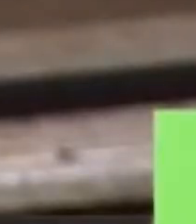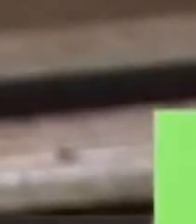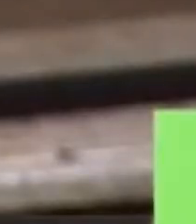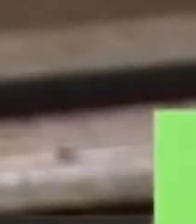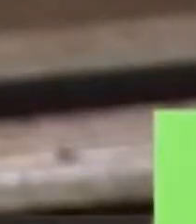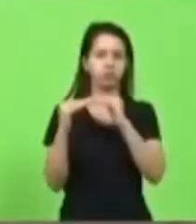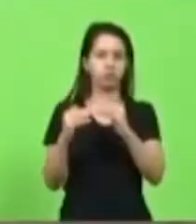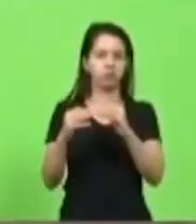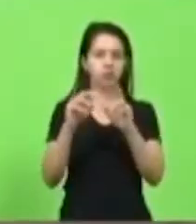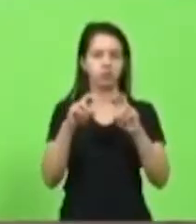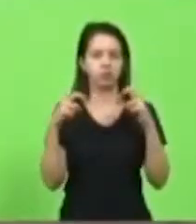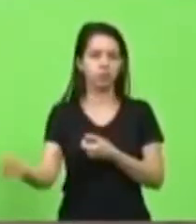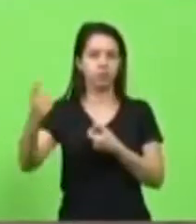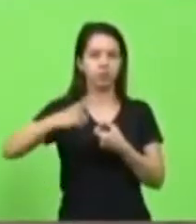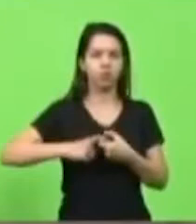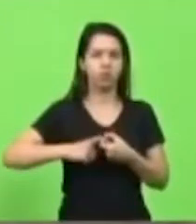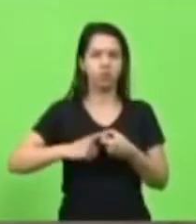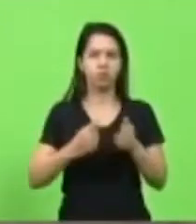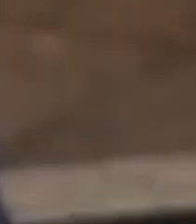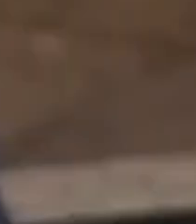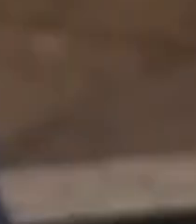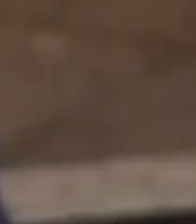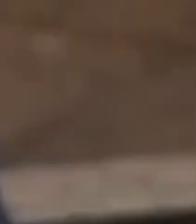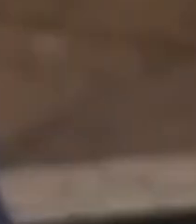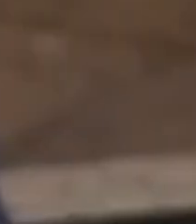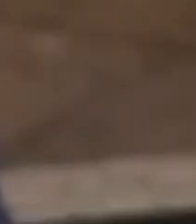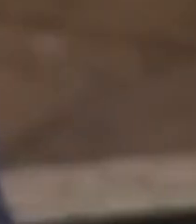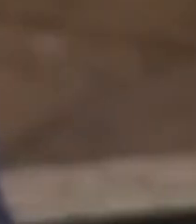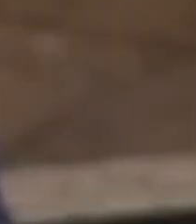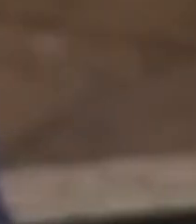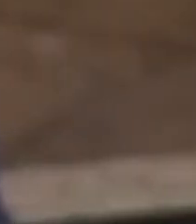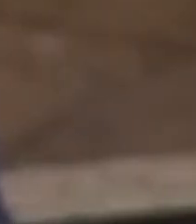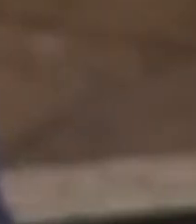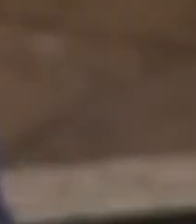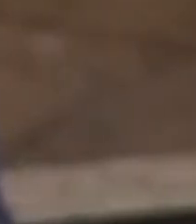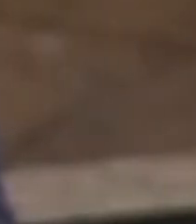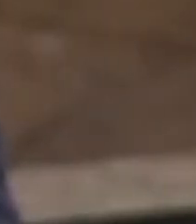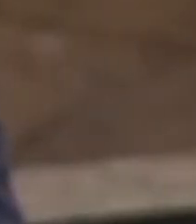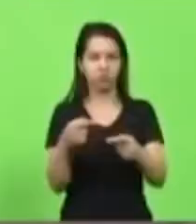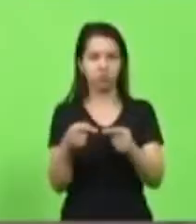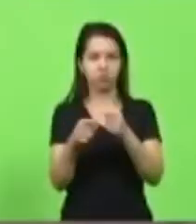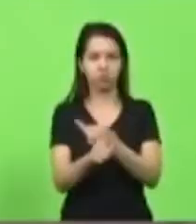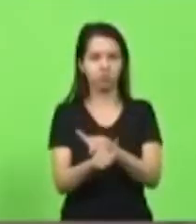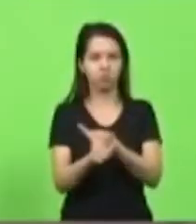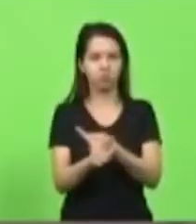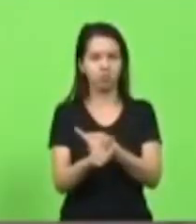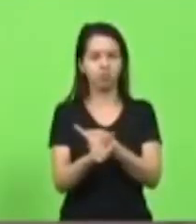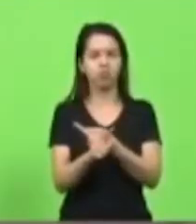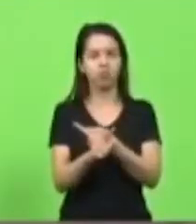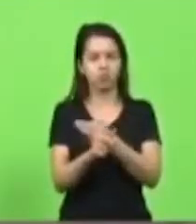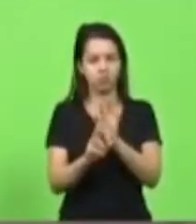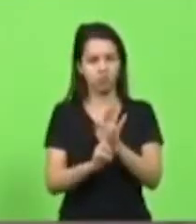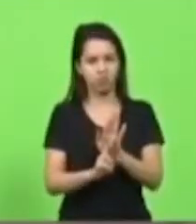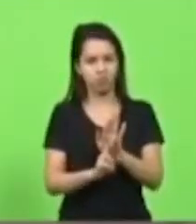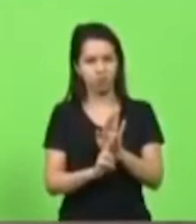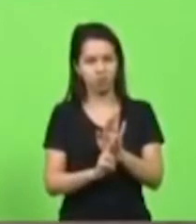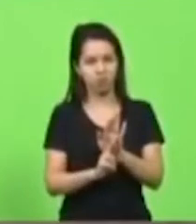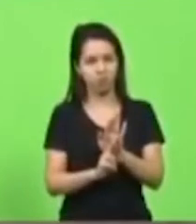unanimidade no plenário, veio com um parecer de inconstitucionalidade pela mesma procuradoria. Então você vê